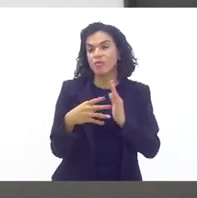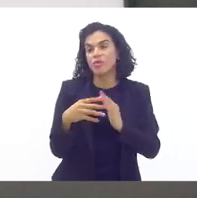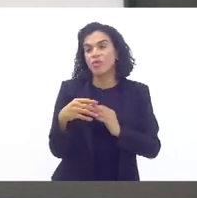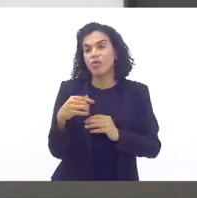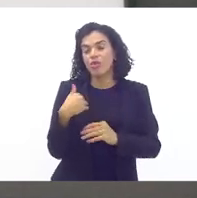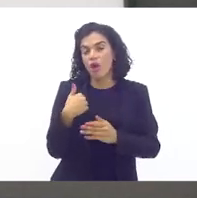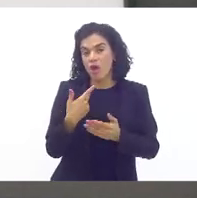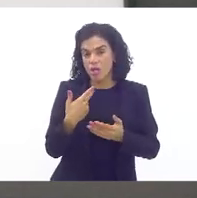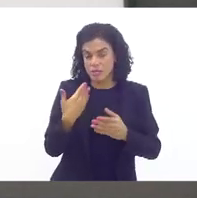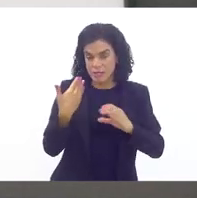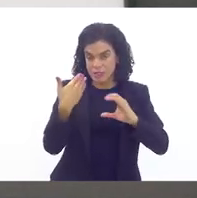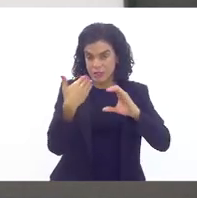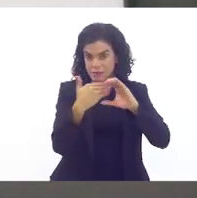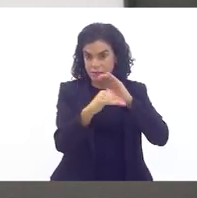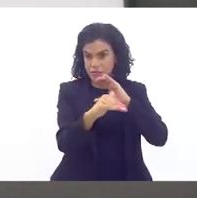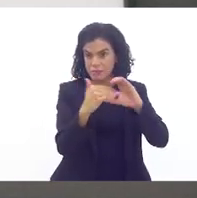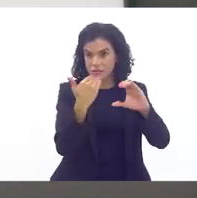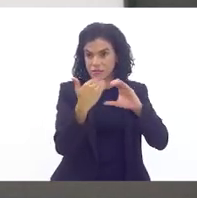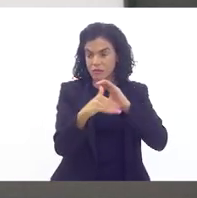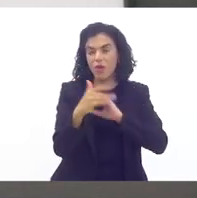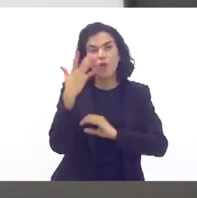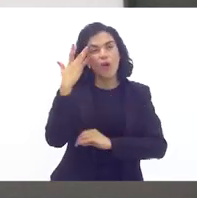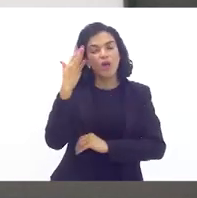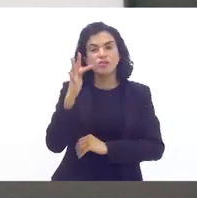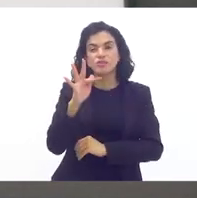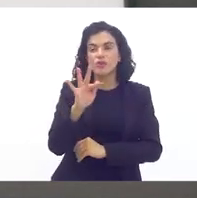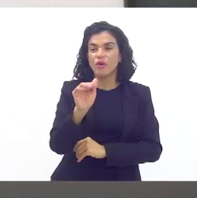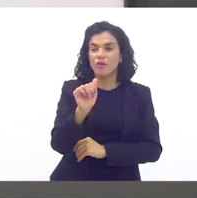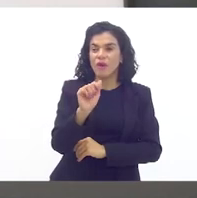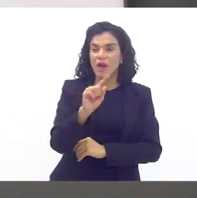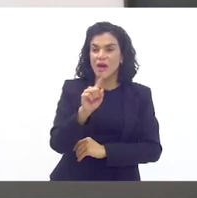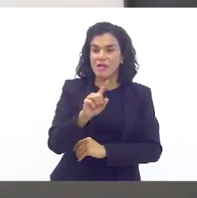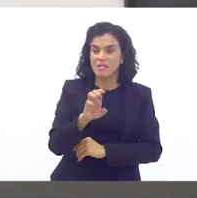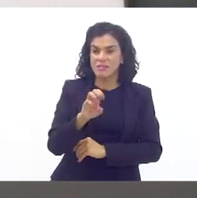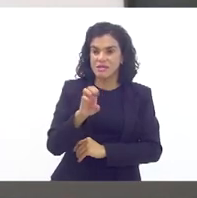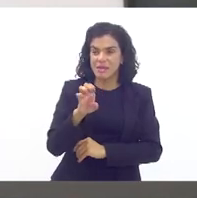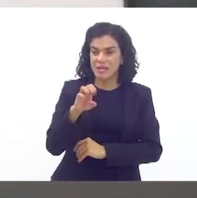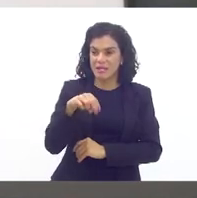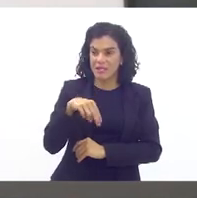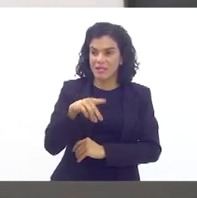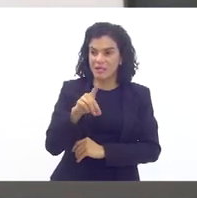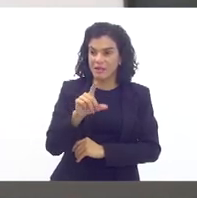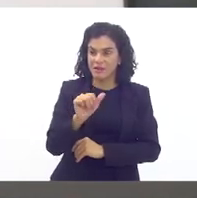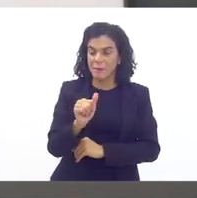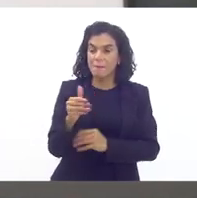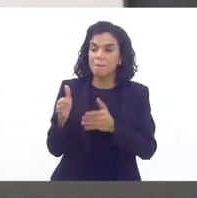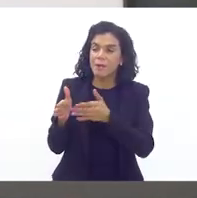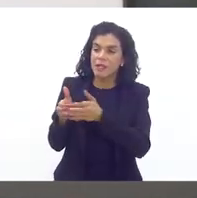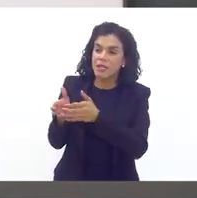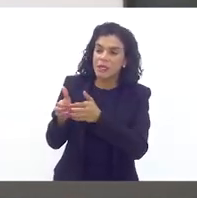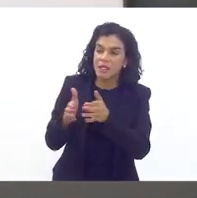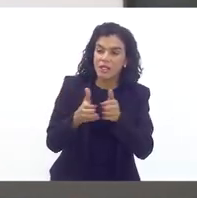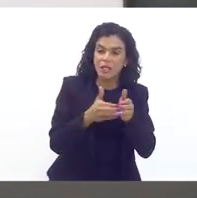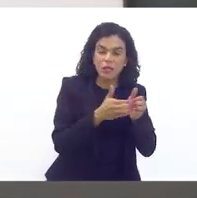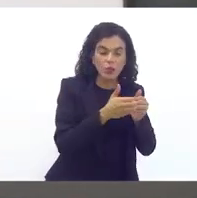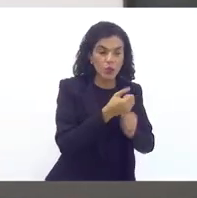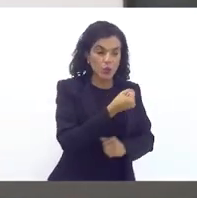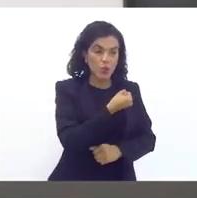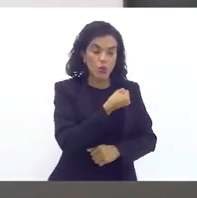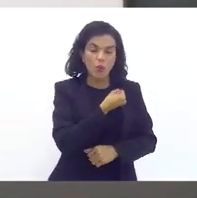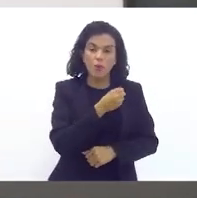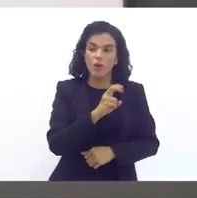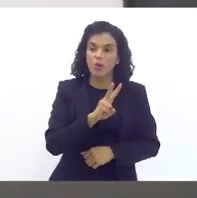Quando nós enviamos, foi a Fazenda que abriu o processo, pedindo a todos os órgãos os números de